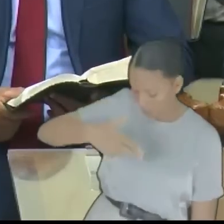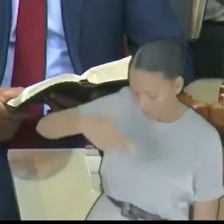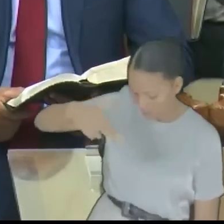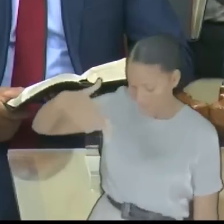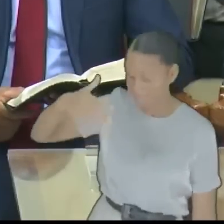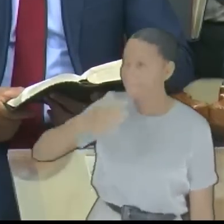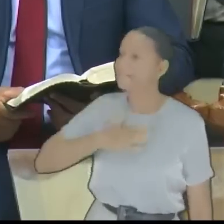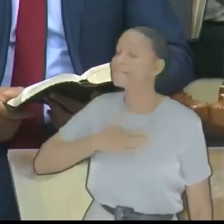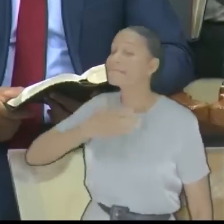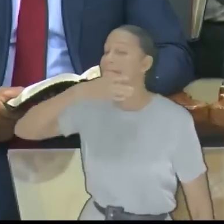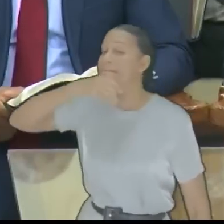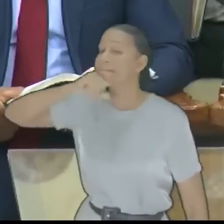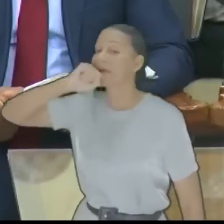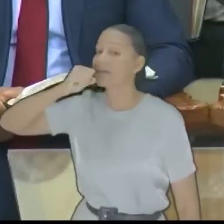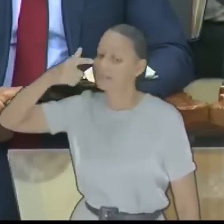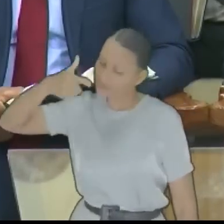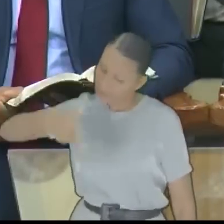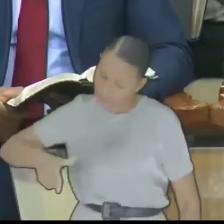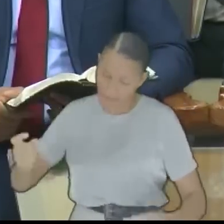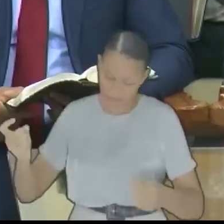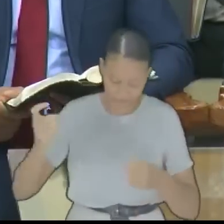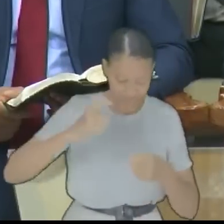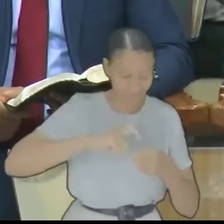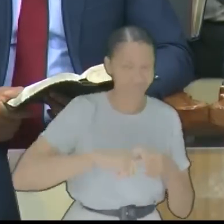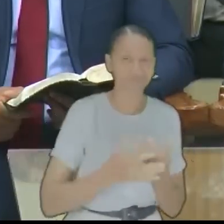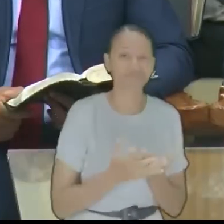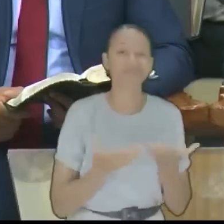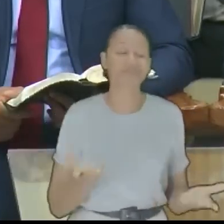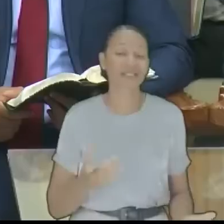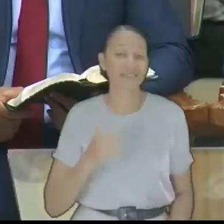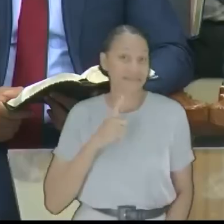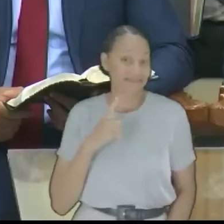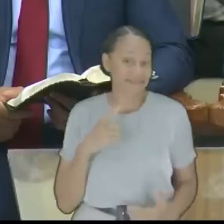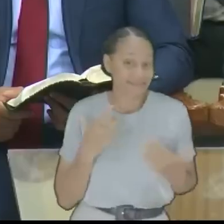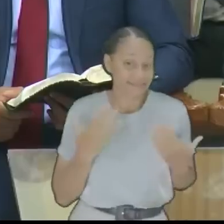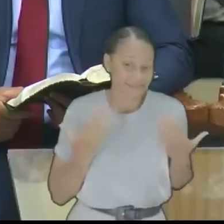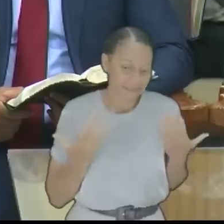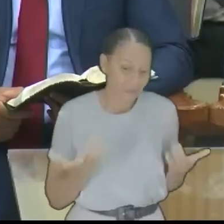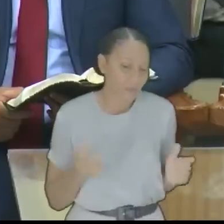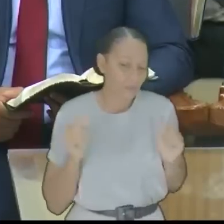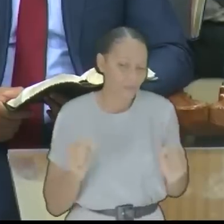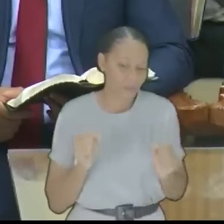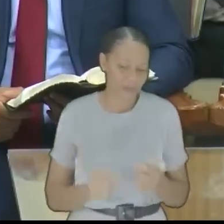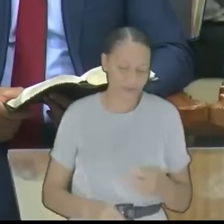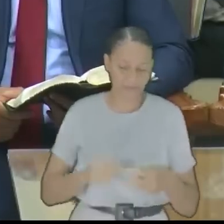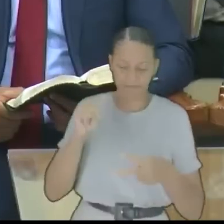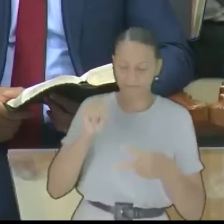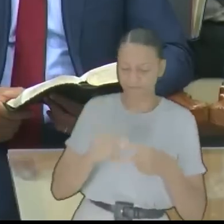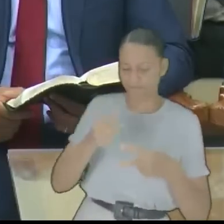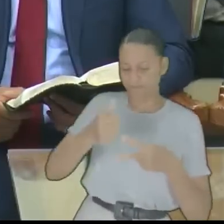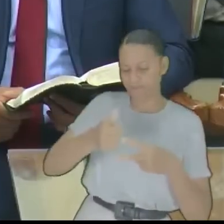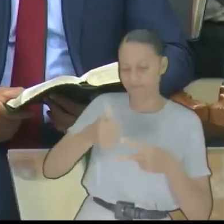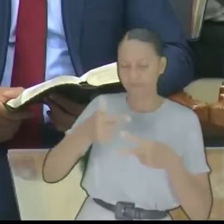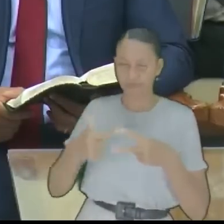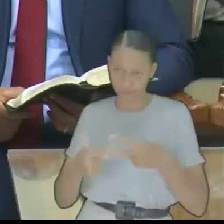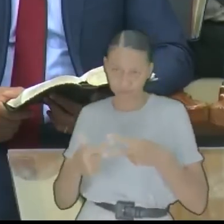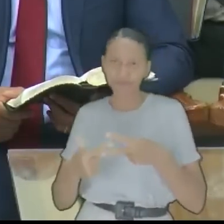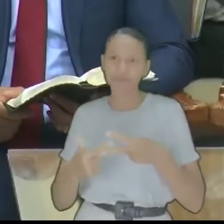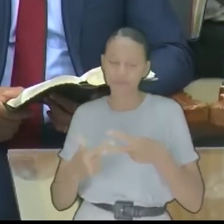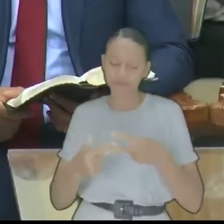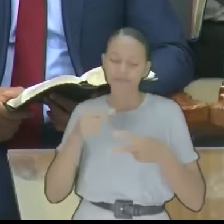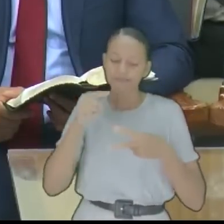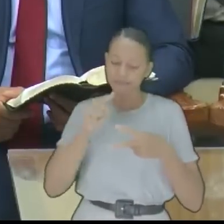mas virei outra vez. Então a vinda do Messias divide-se em duas